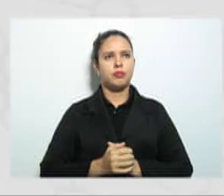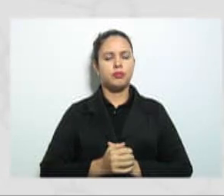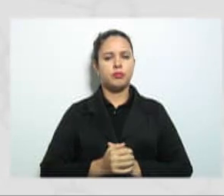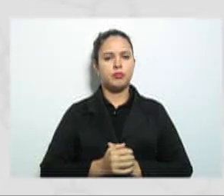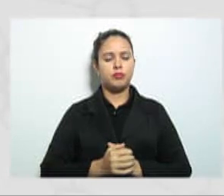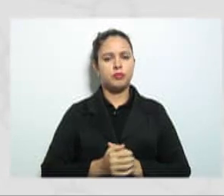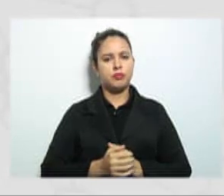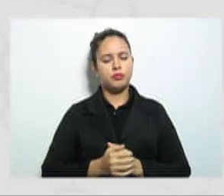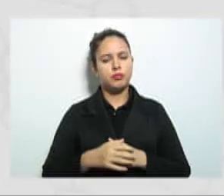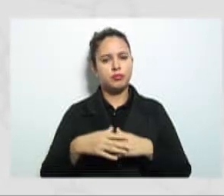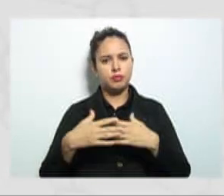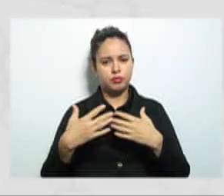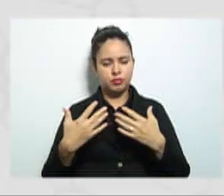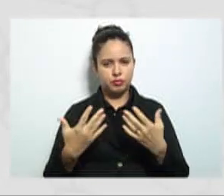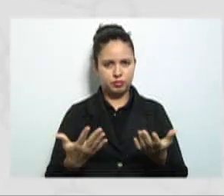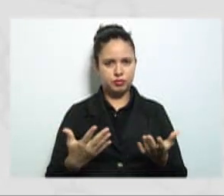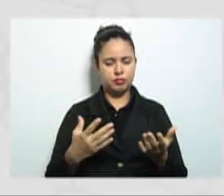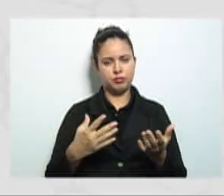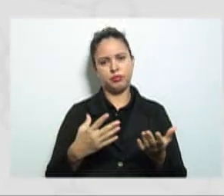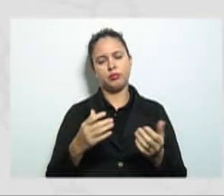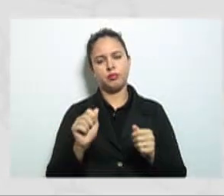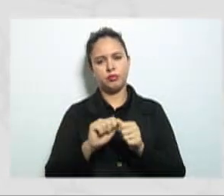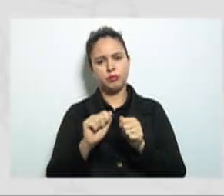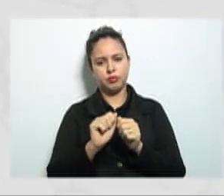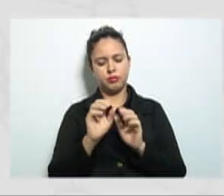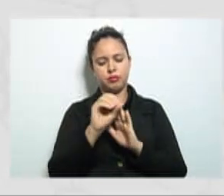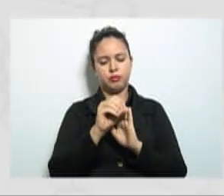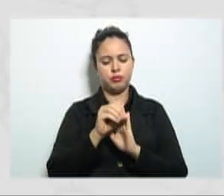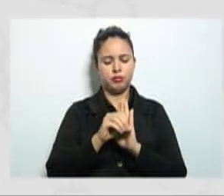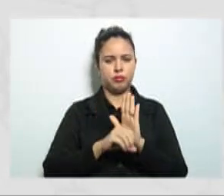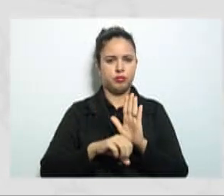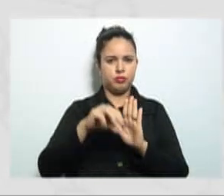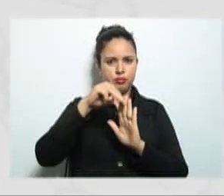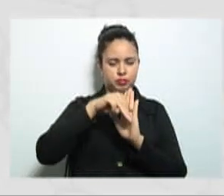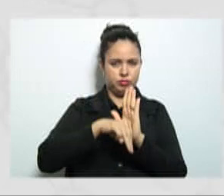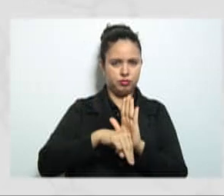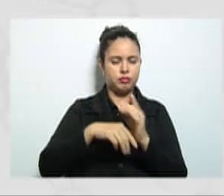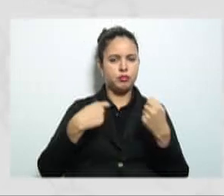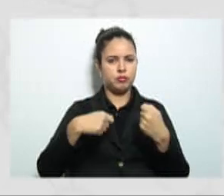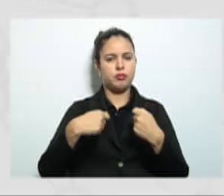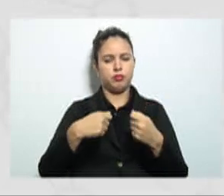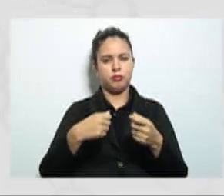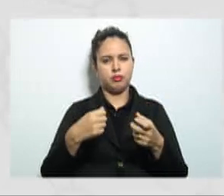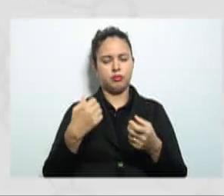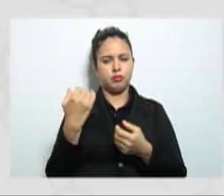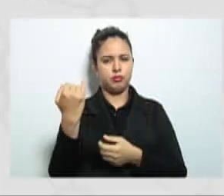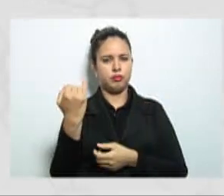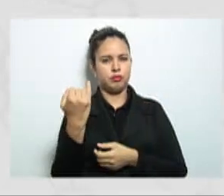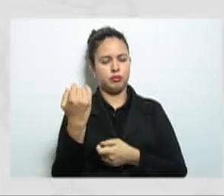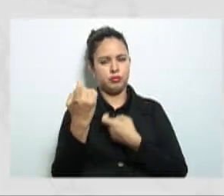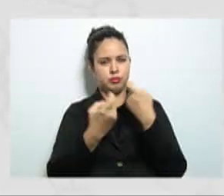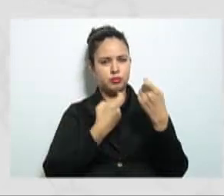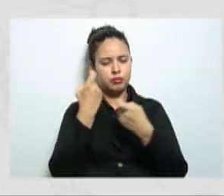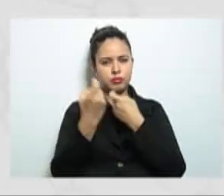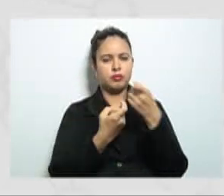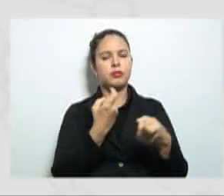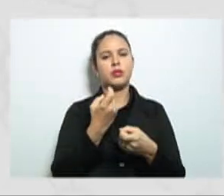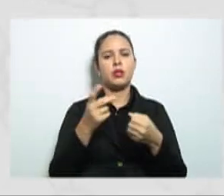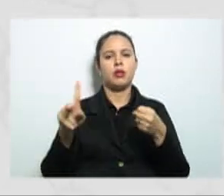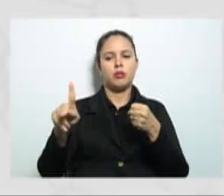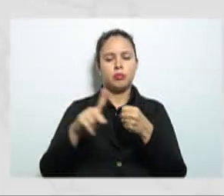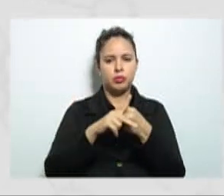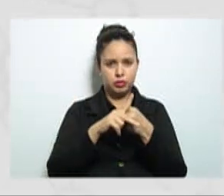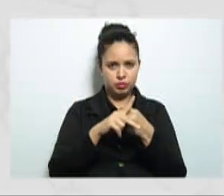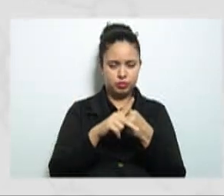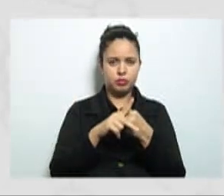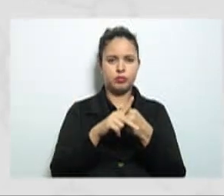ofício quanto o memorando, nós temos que ter preocupação com o pronome de tratamento, que é como que eu vou me referir a essa pessoa com